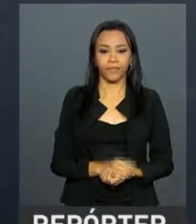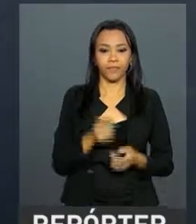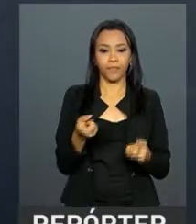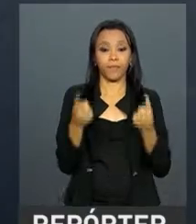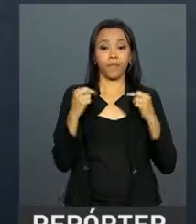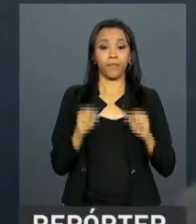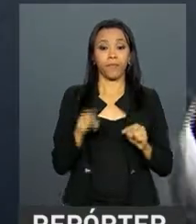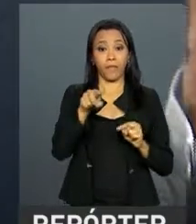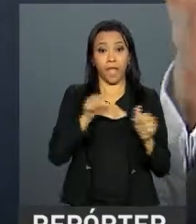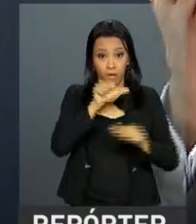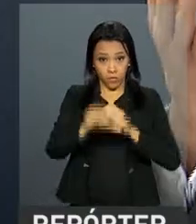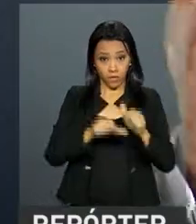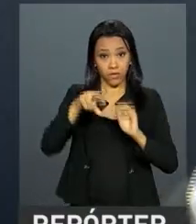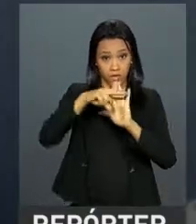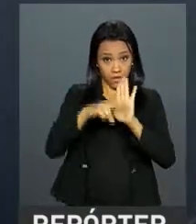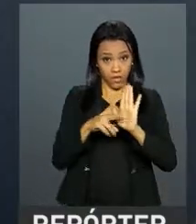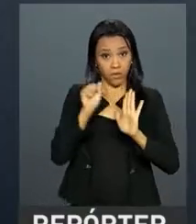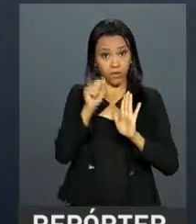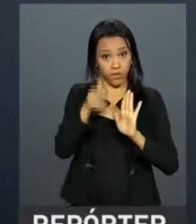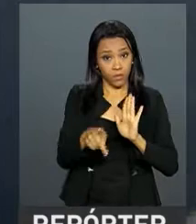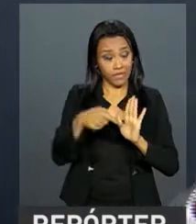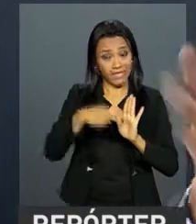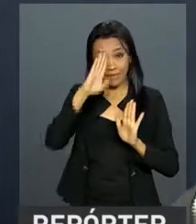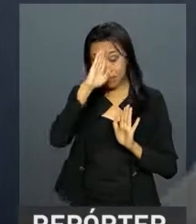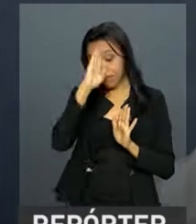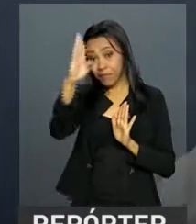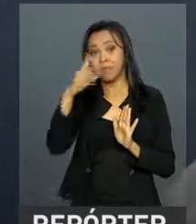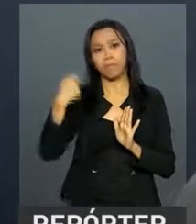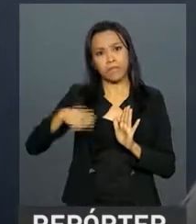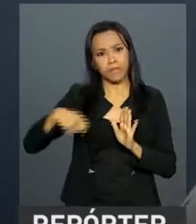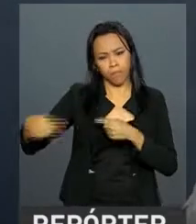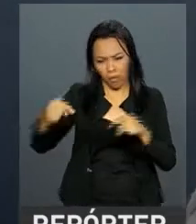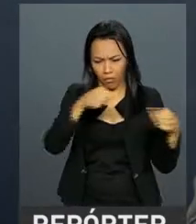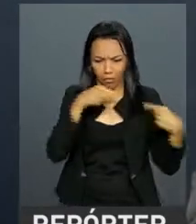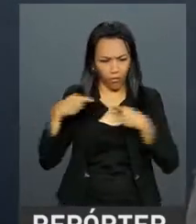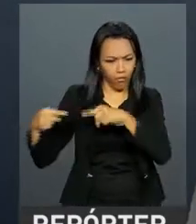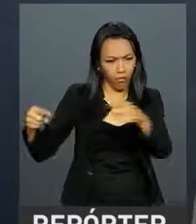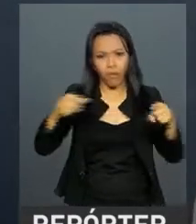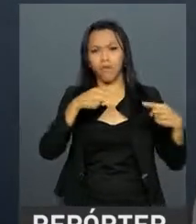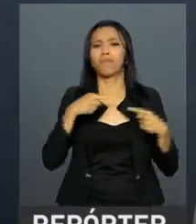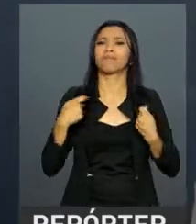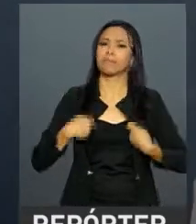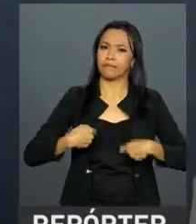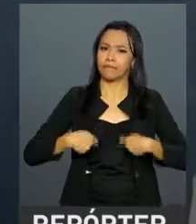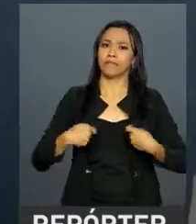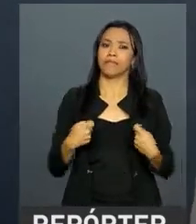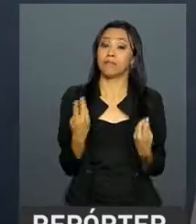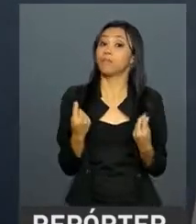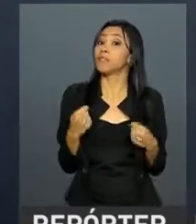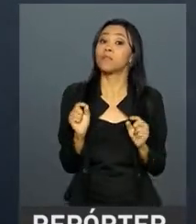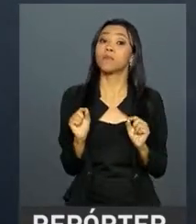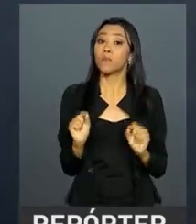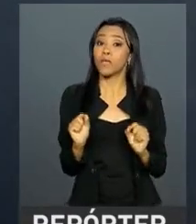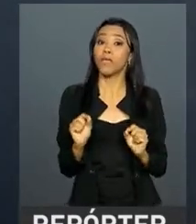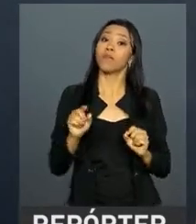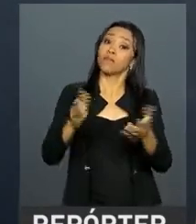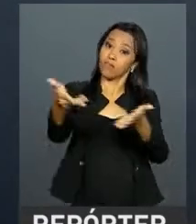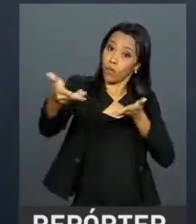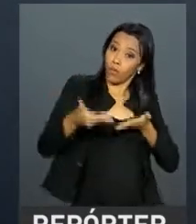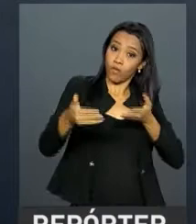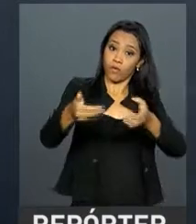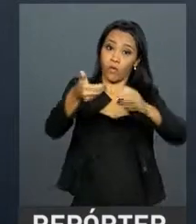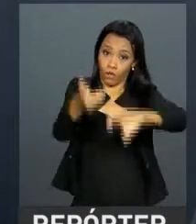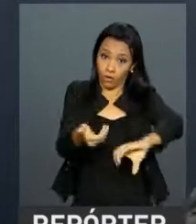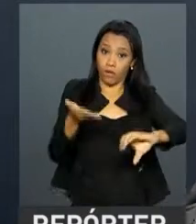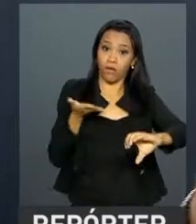A reforma da Previdência, que é fundamental, nós temos que debatê-la muito, o palco próprio para debatê-la é precisamente o Congresso Nacional.